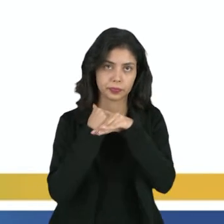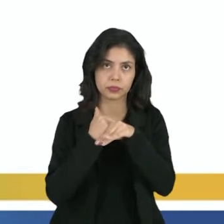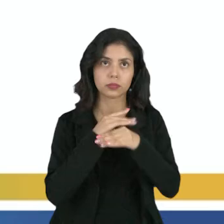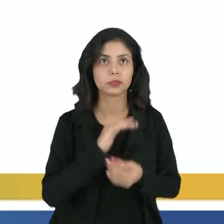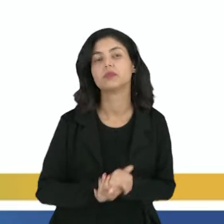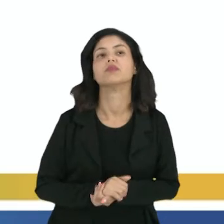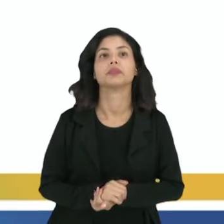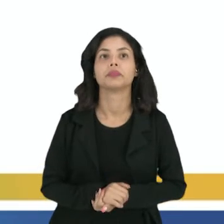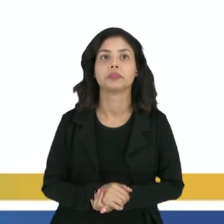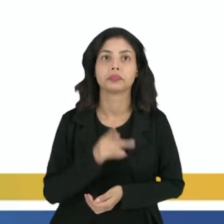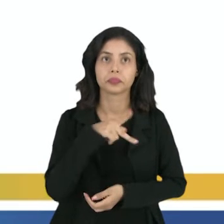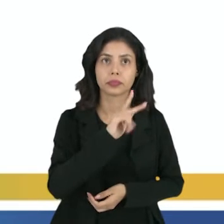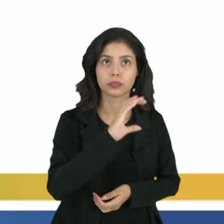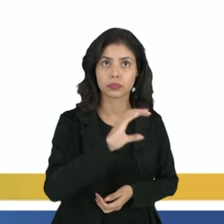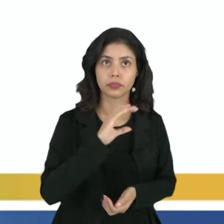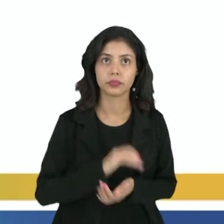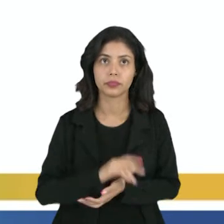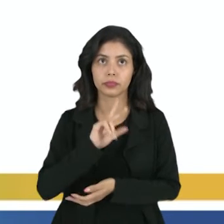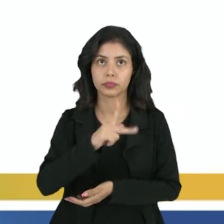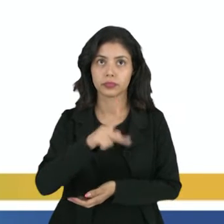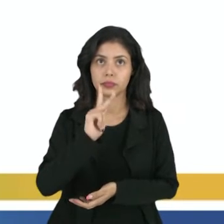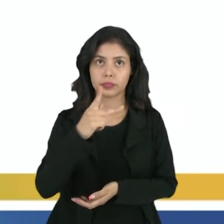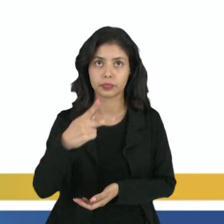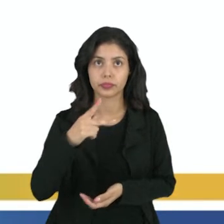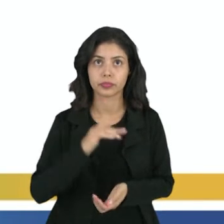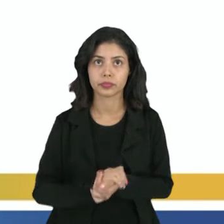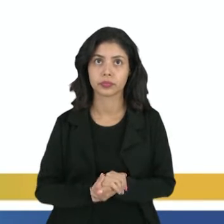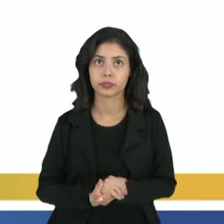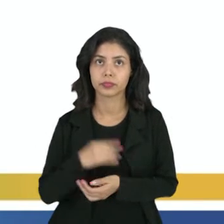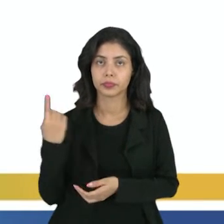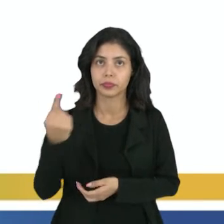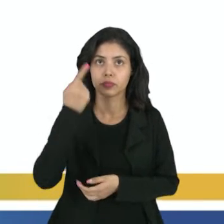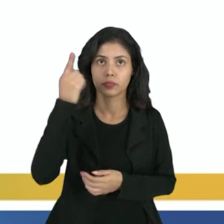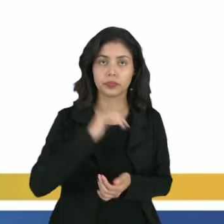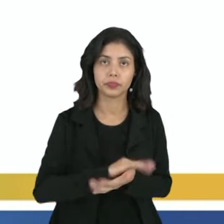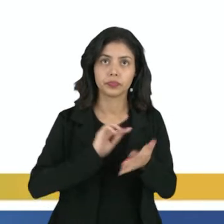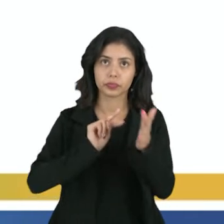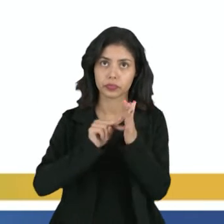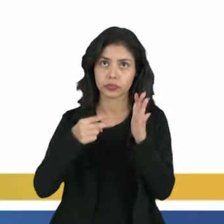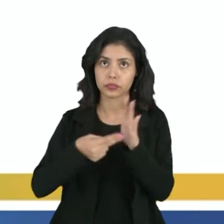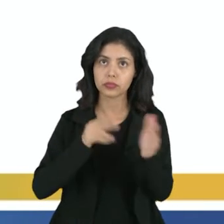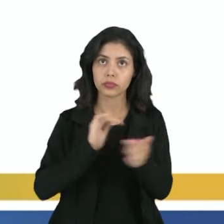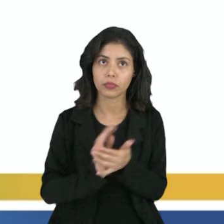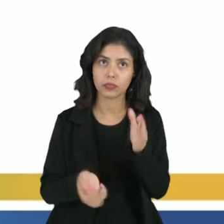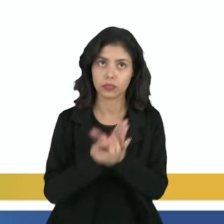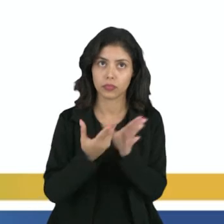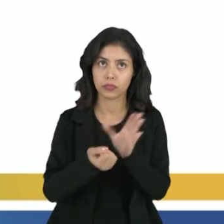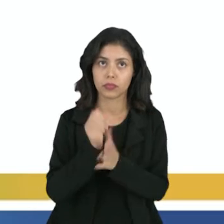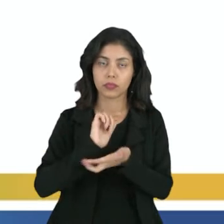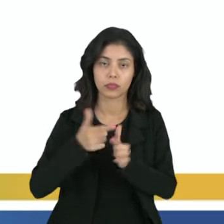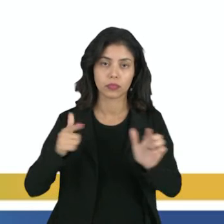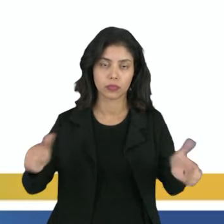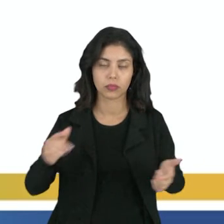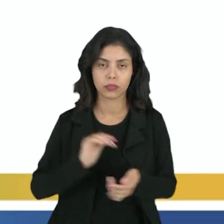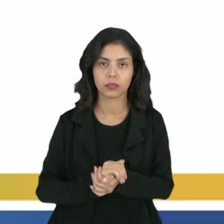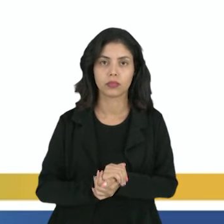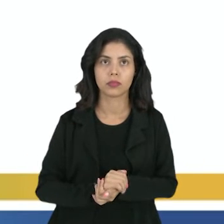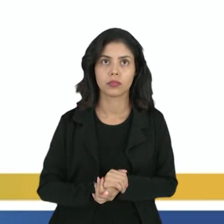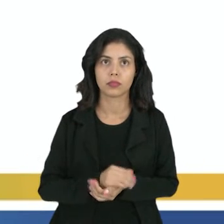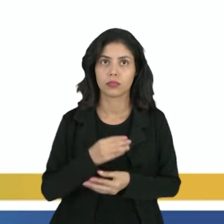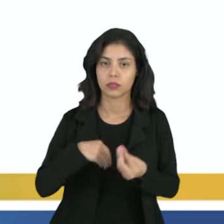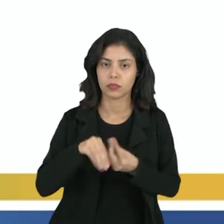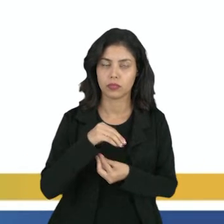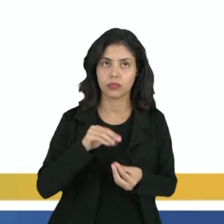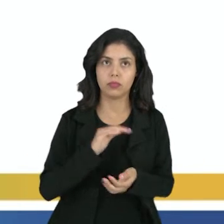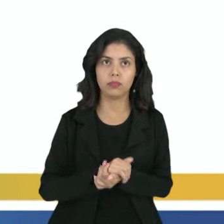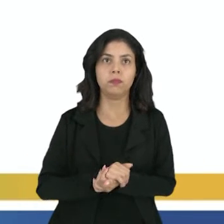igual. Se o Kc ou o Kp for mais alto, maior do que 1, isso significa que os produtos estão em maior